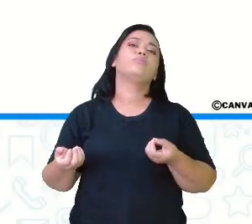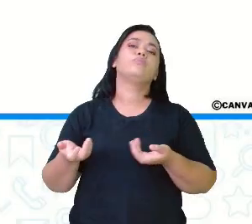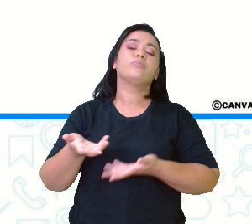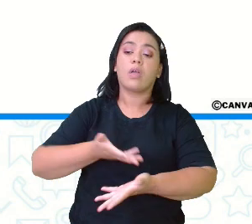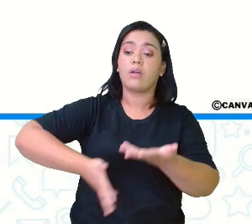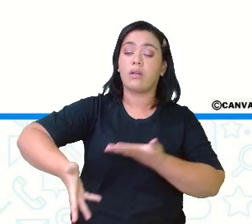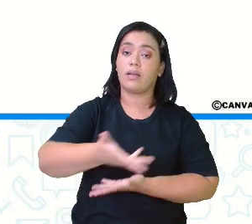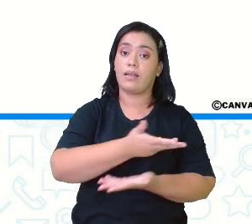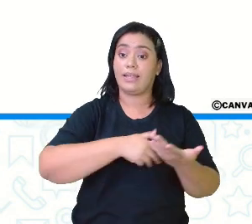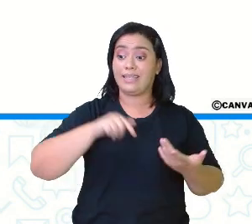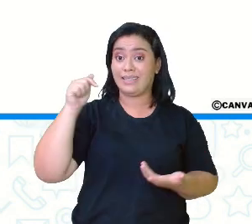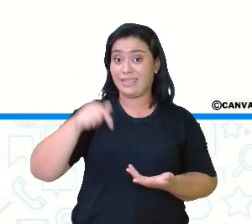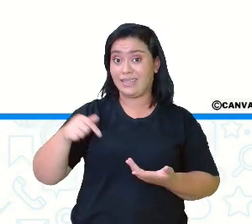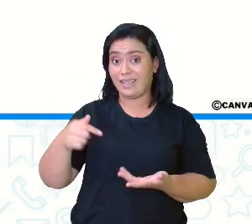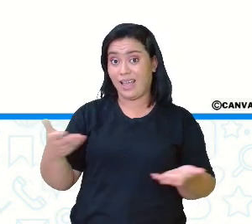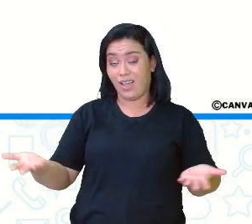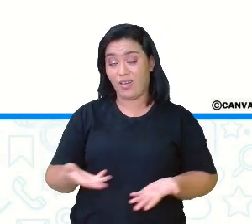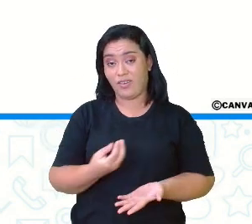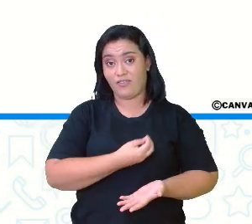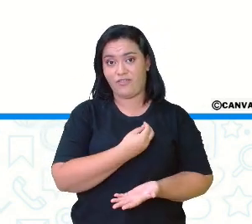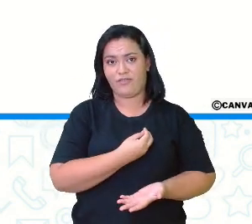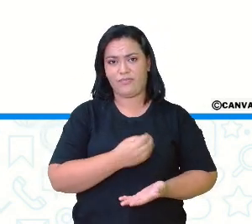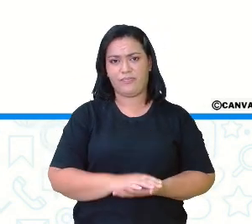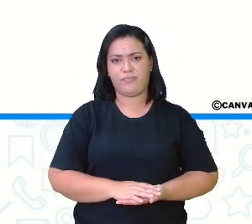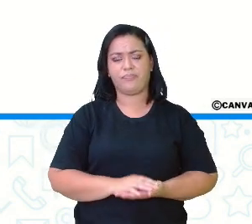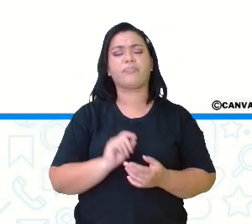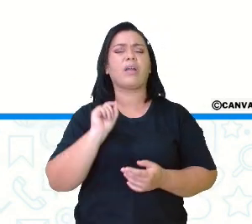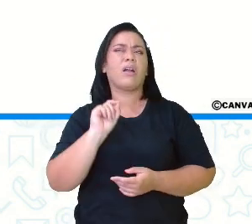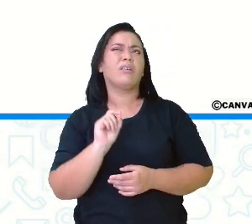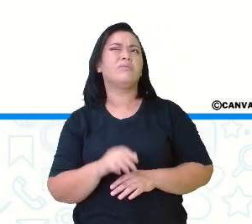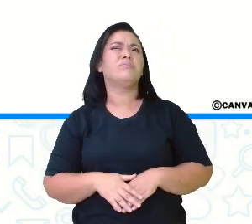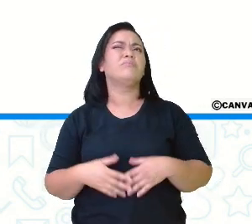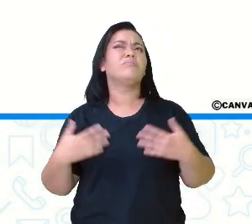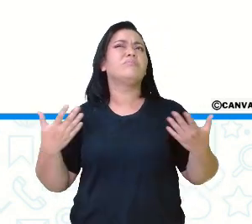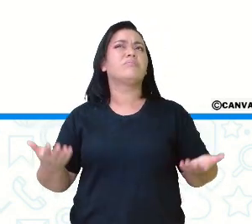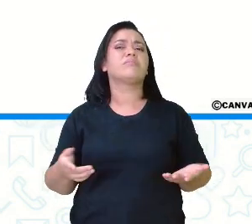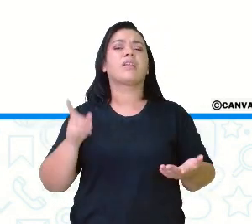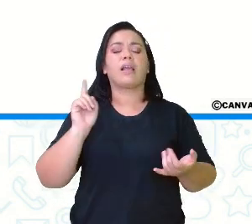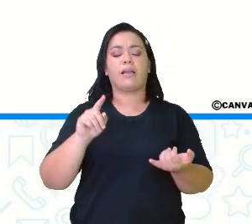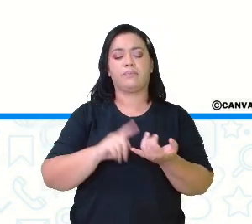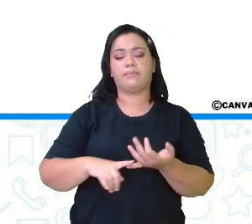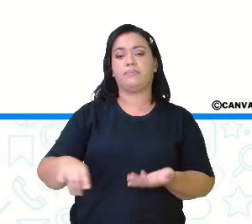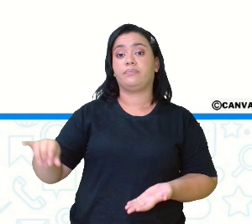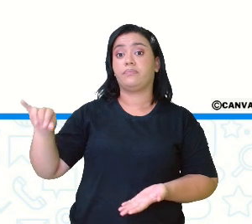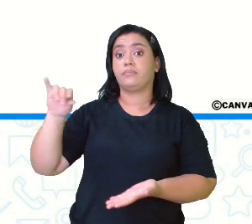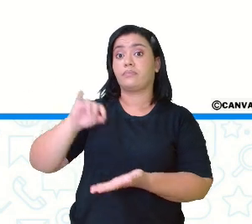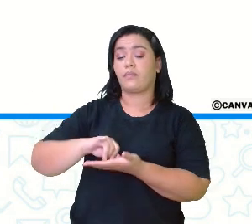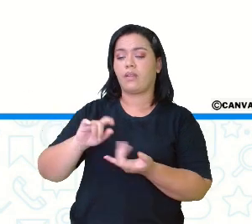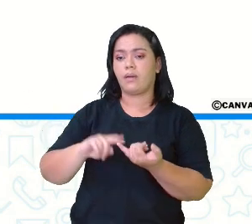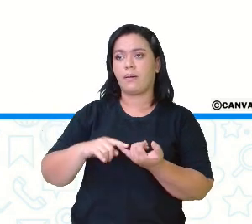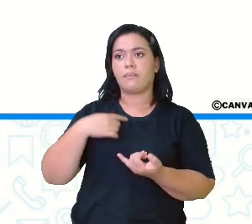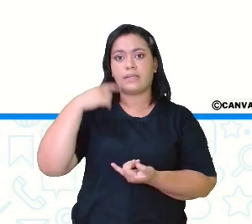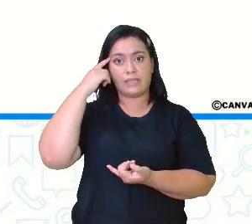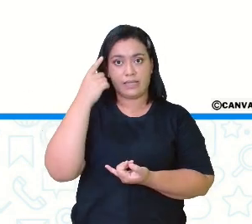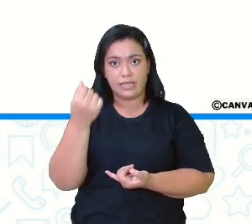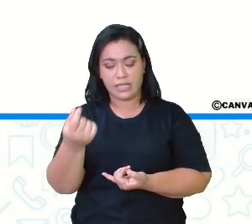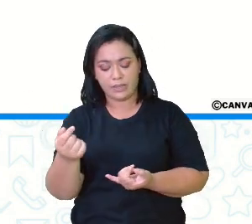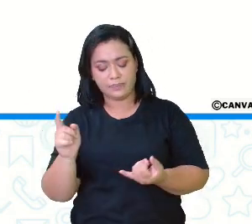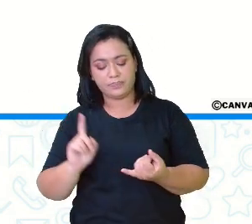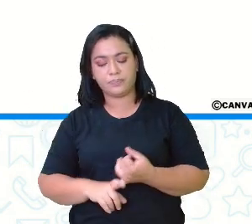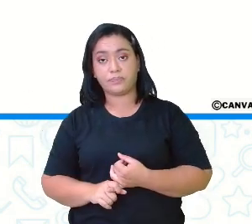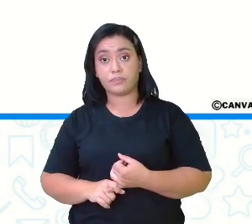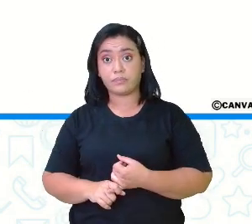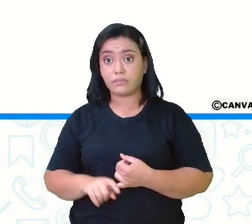desse mundo que nós estamos vivendo. O fluxo de quê? Fluxo de capital é quando a gente pensa no dinheiro. O